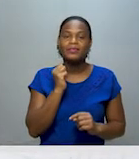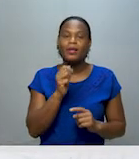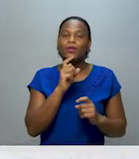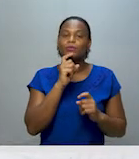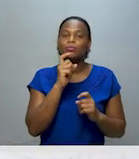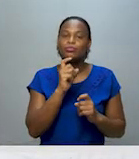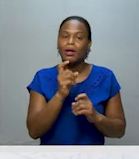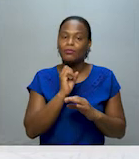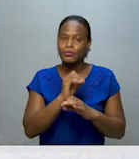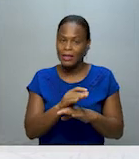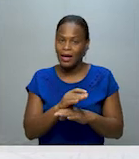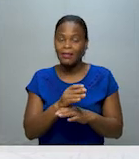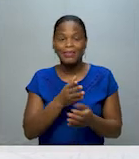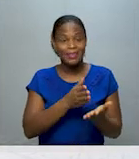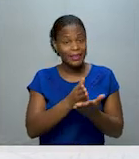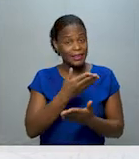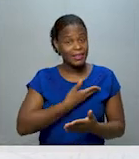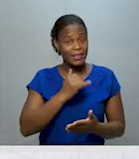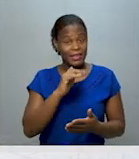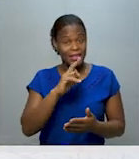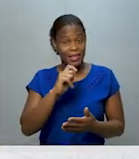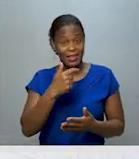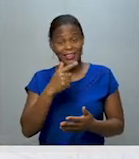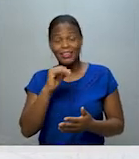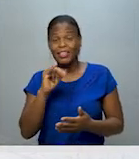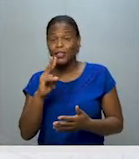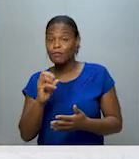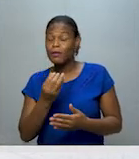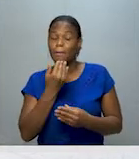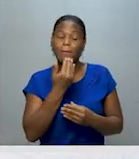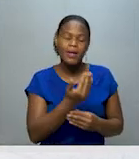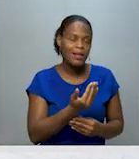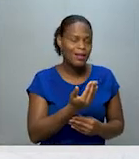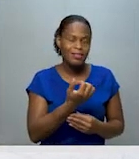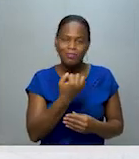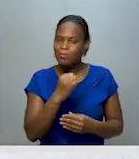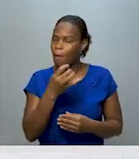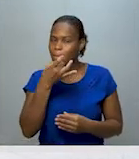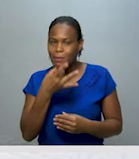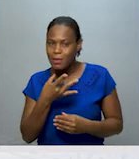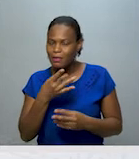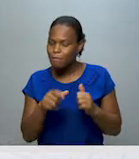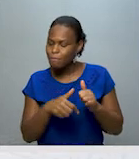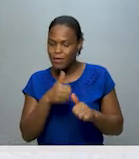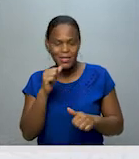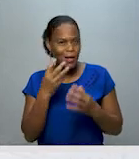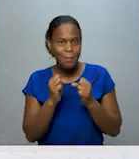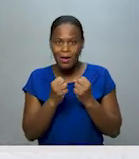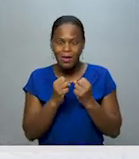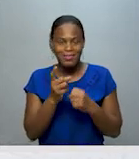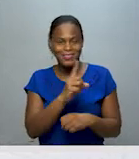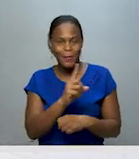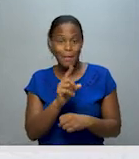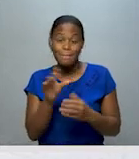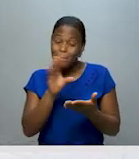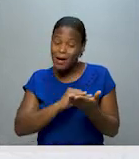Enunciados diretivos na forma de solicitações, não se deixe vencer pelo medo. Mas